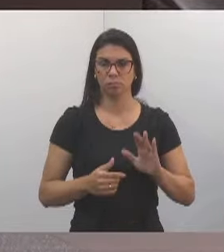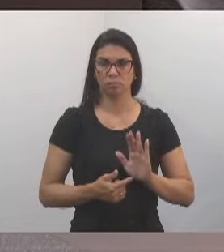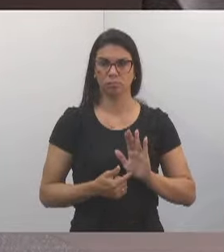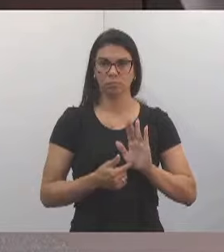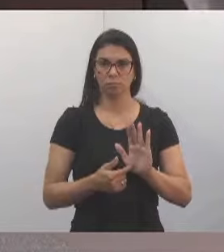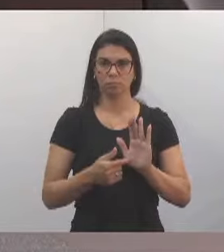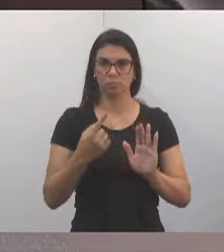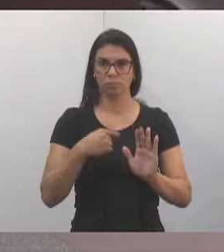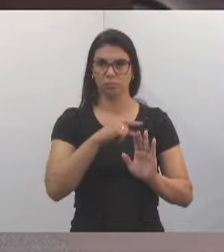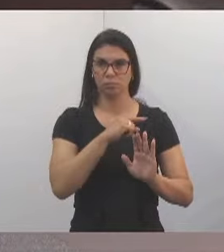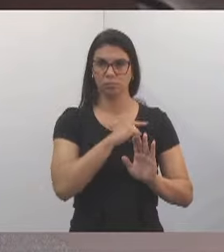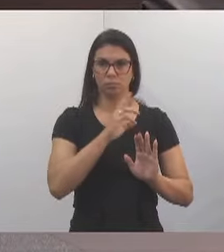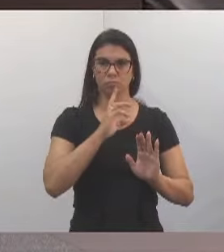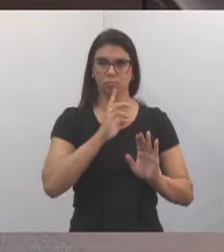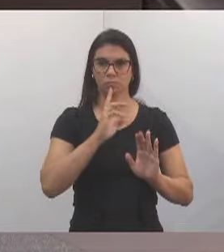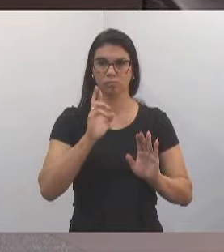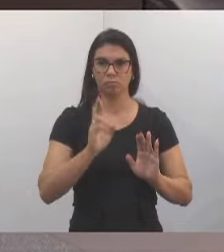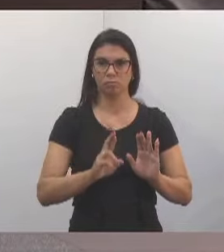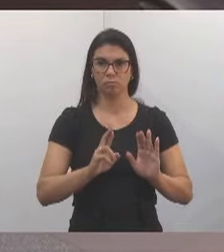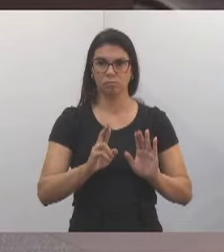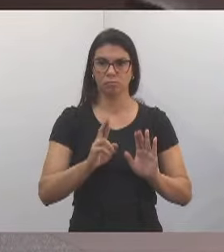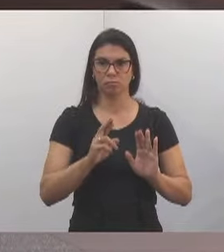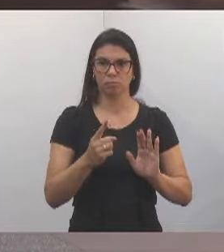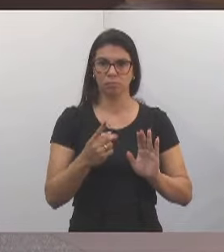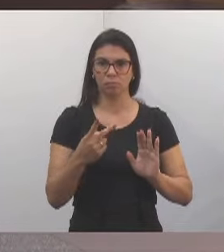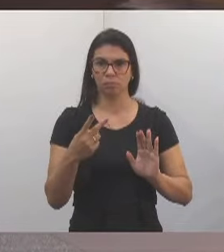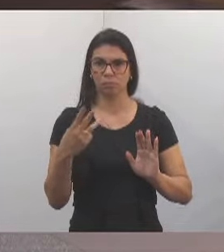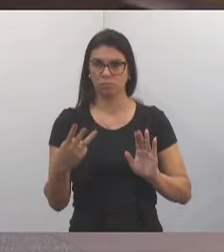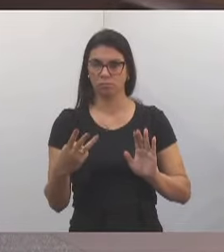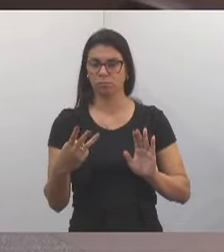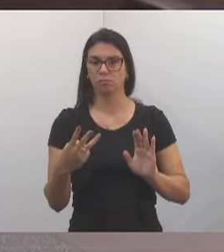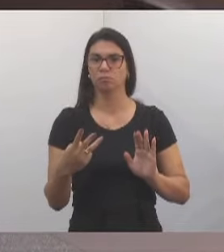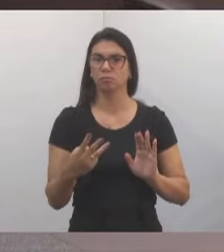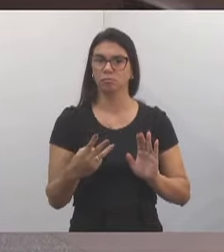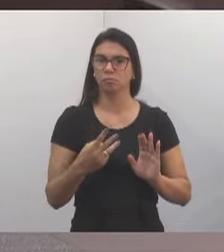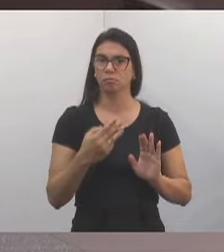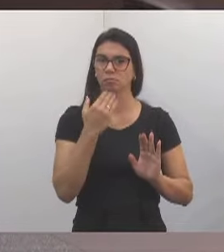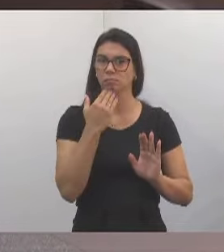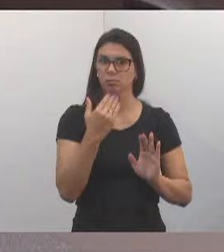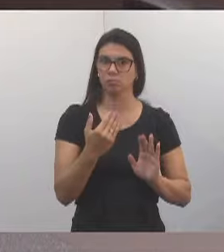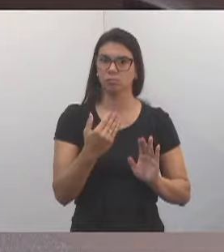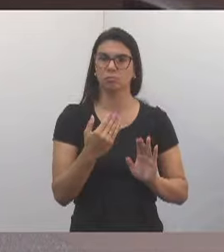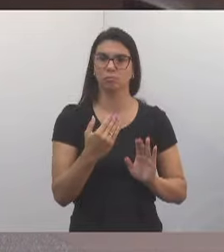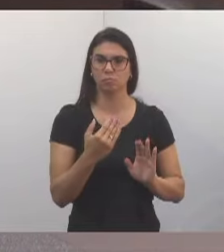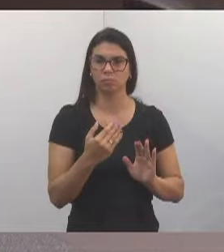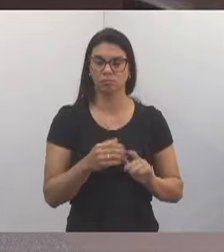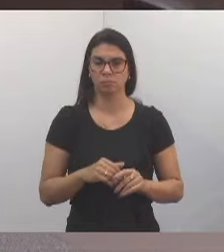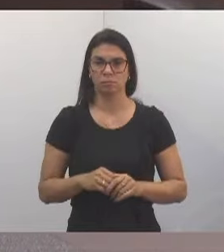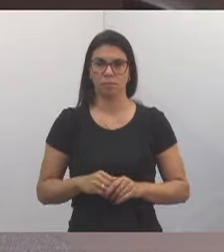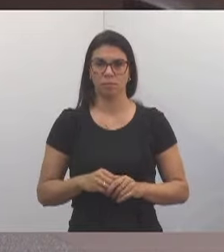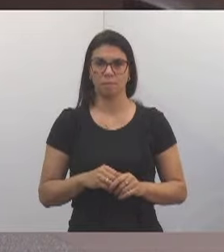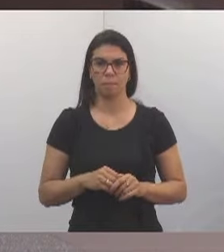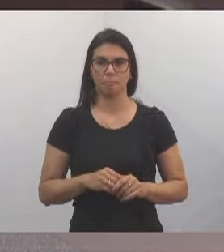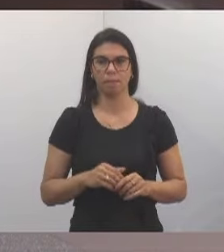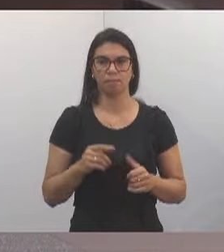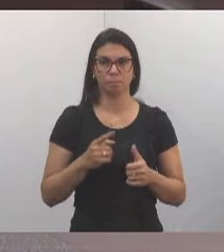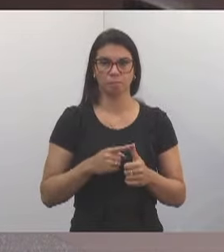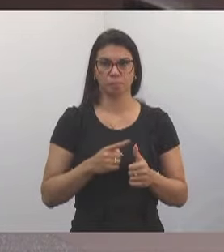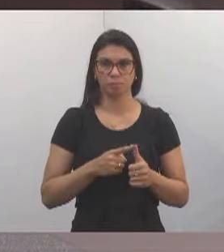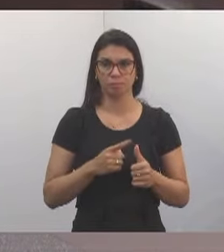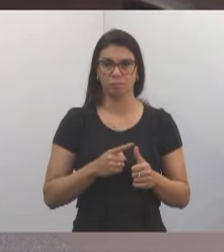nossa contribuição para a resposta aos itens 1, 2 e 3, conforme solicitado por vossas senhorias. 1. Quais os